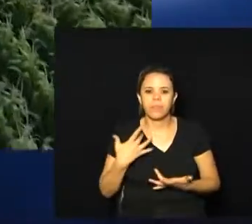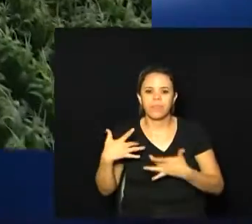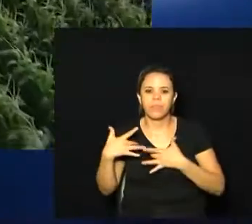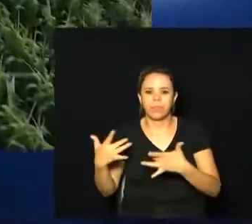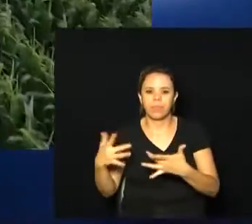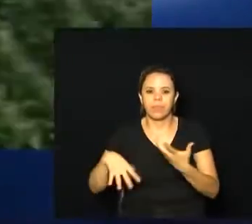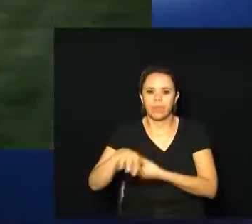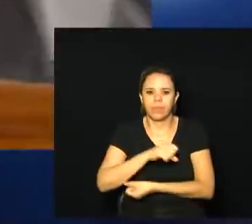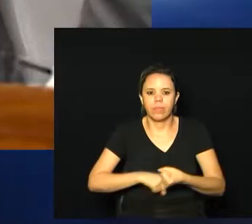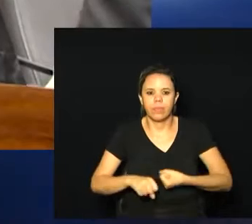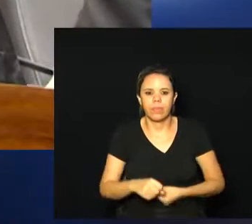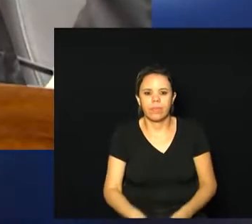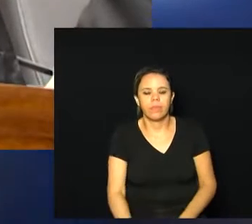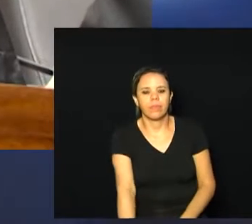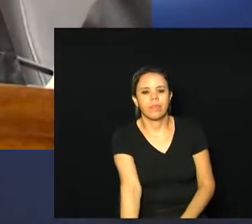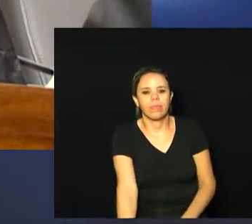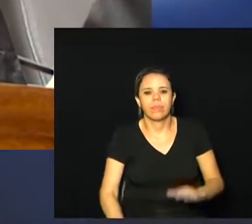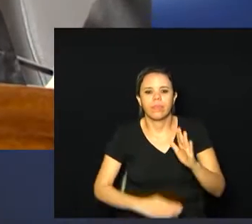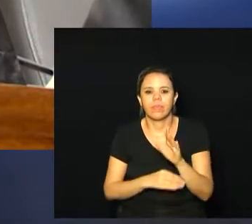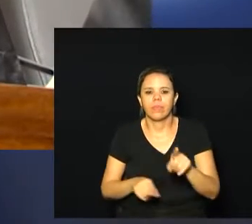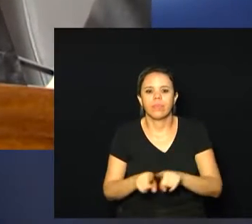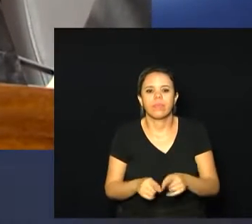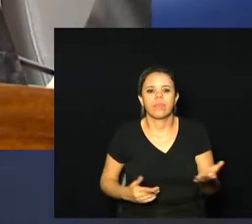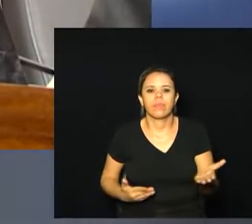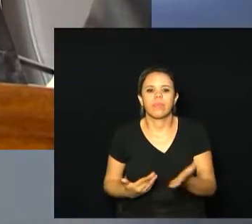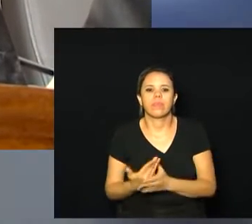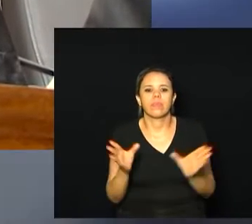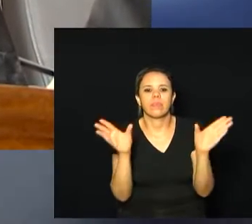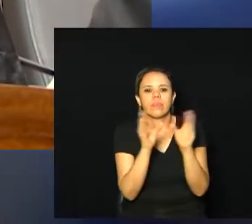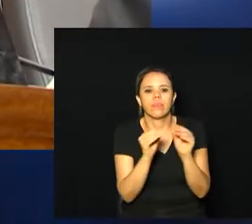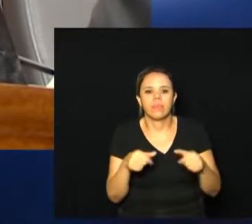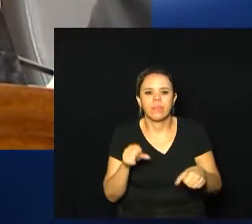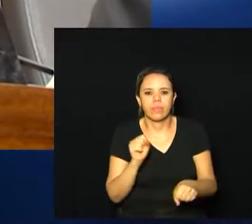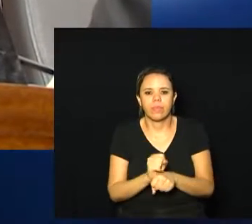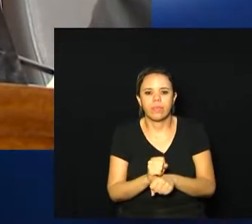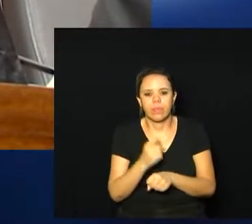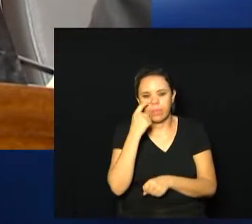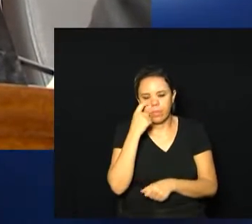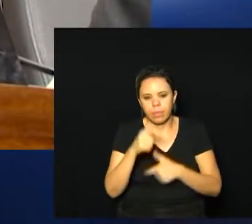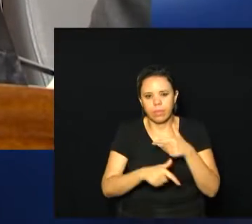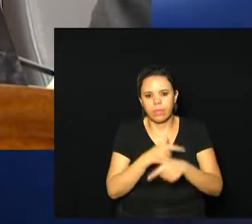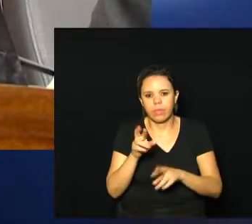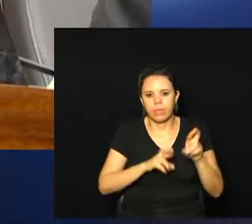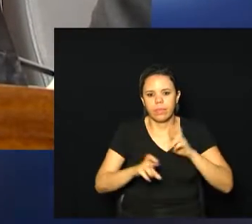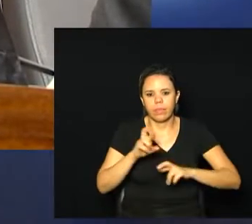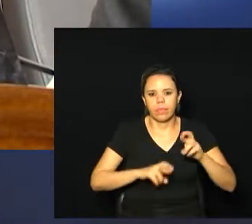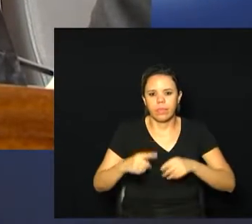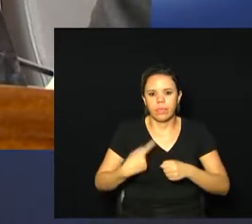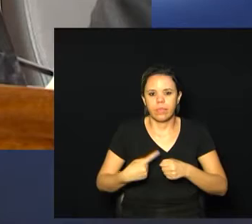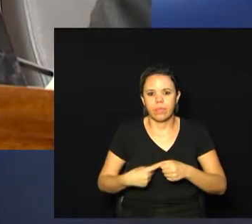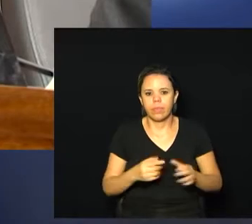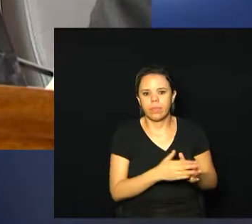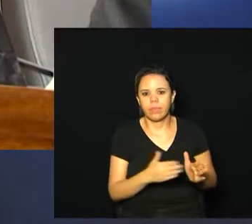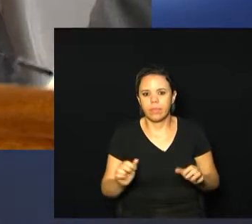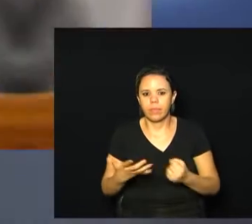e Sustentável. Câmara também aprova em definitivo a suspensão de execuções fiscais do município